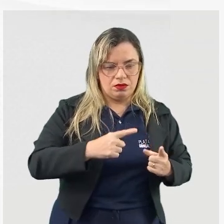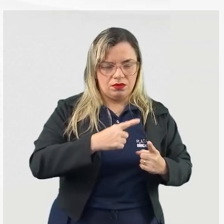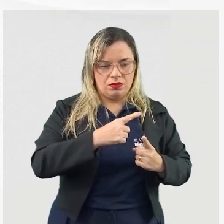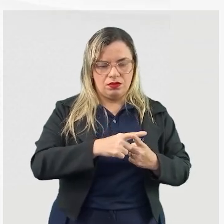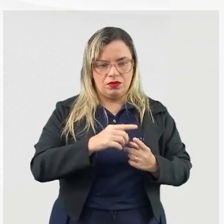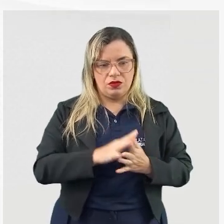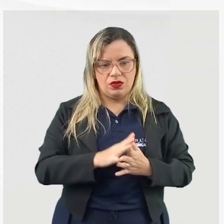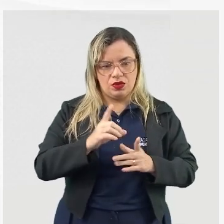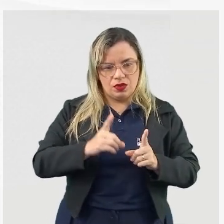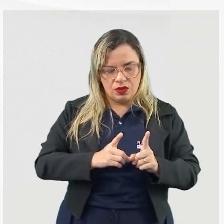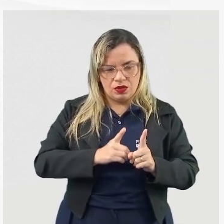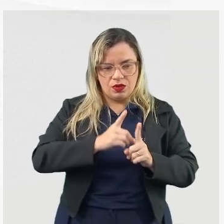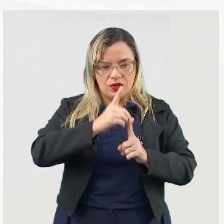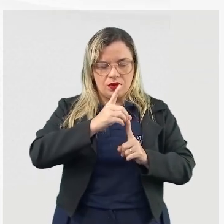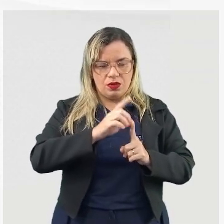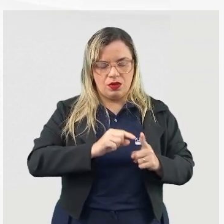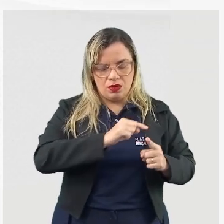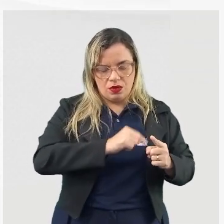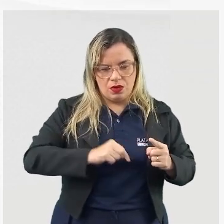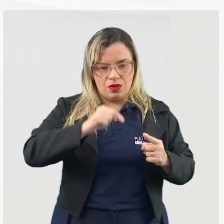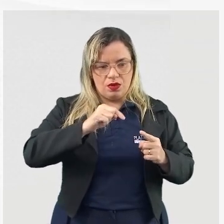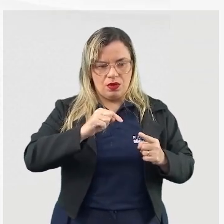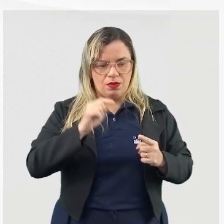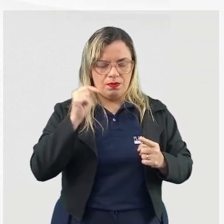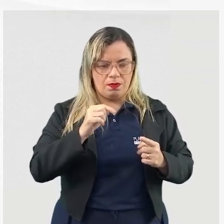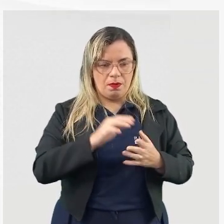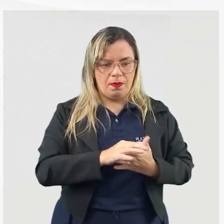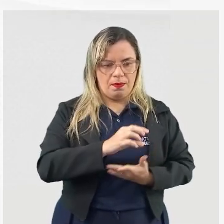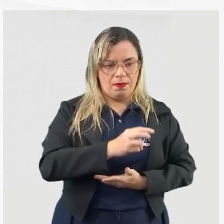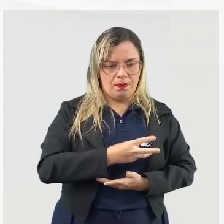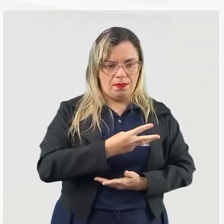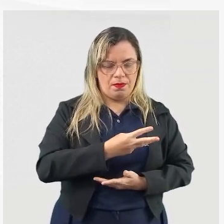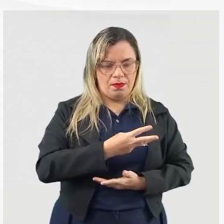você pula uma casa, né, turma? 3 vezes 6 dá 18.